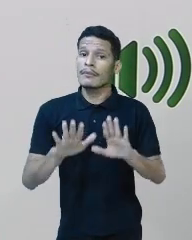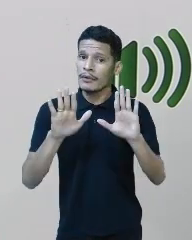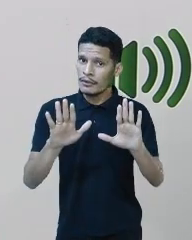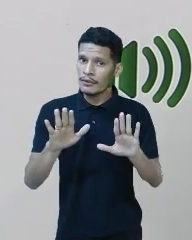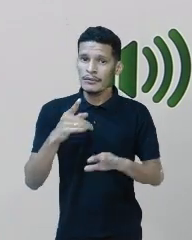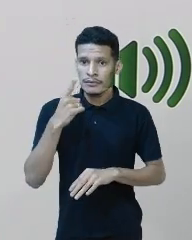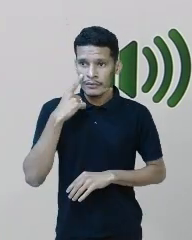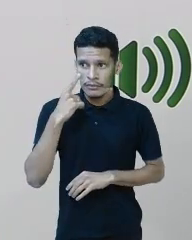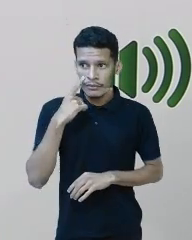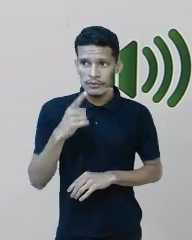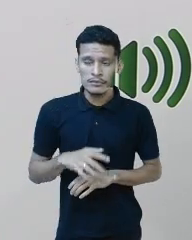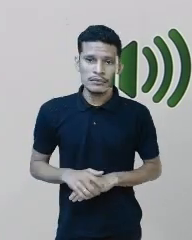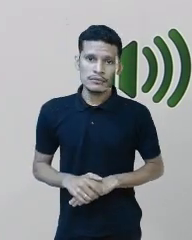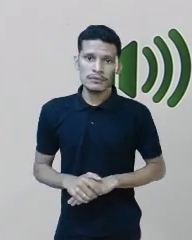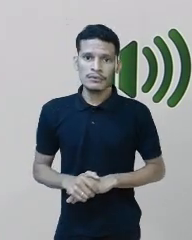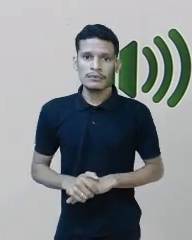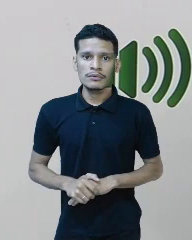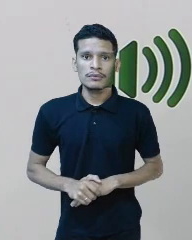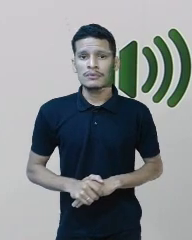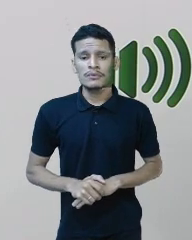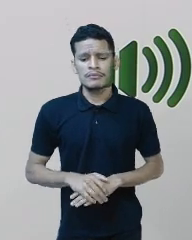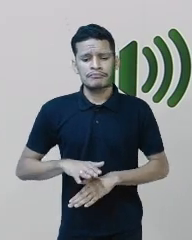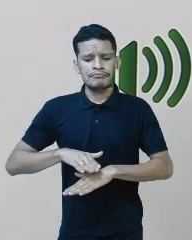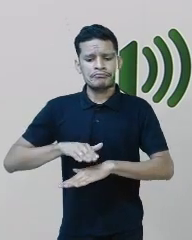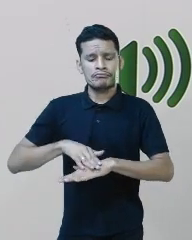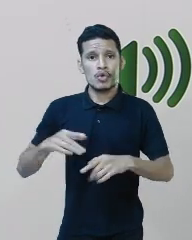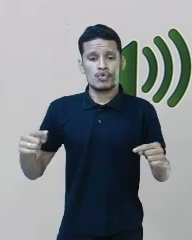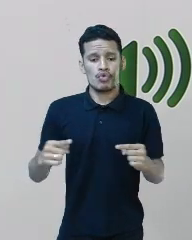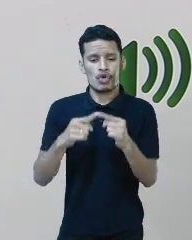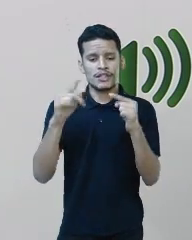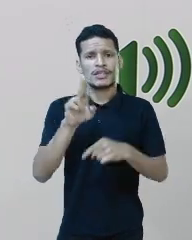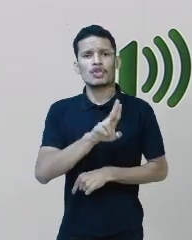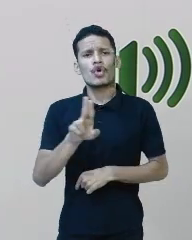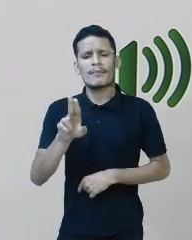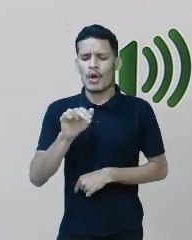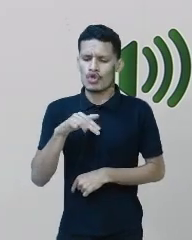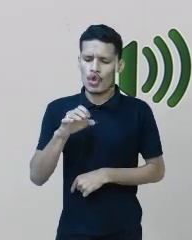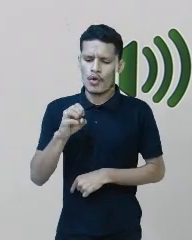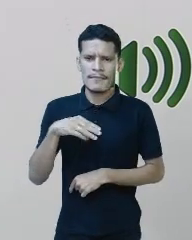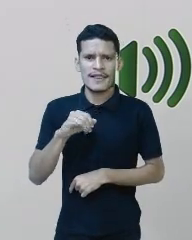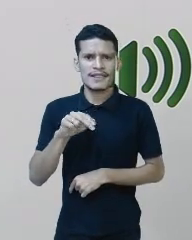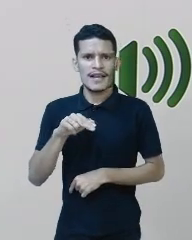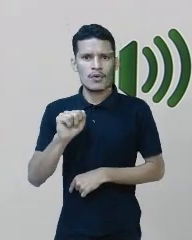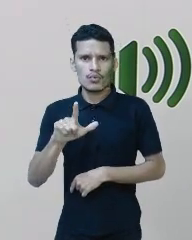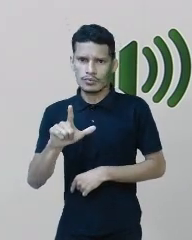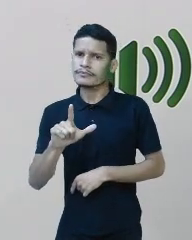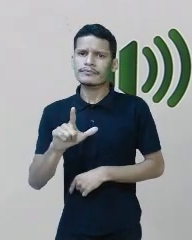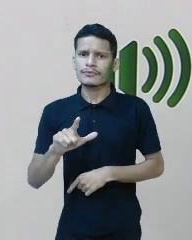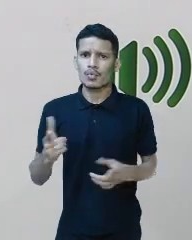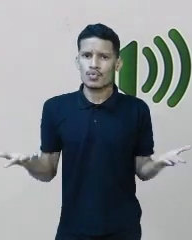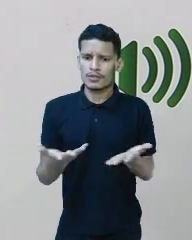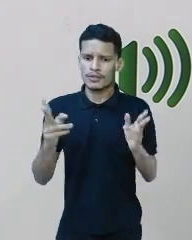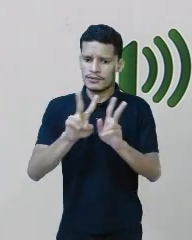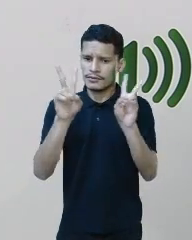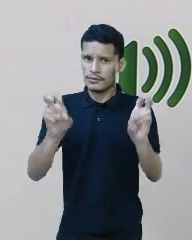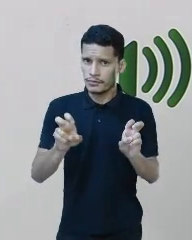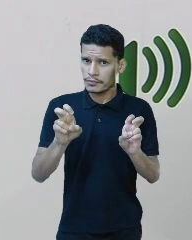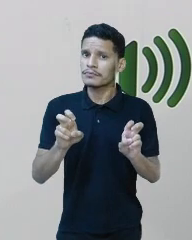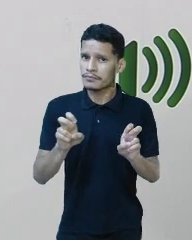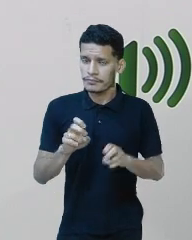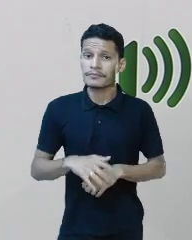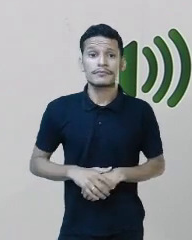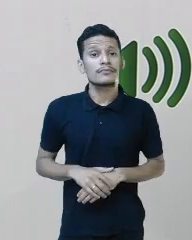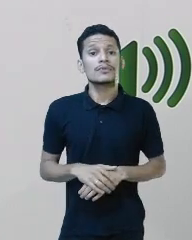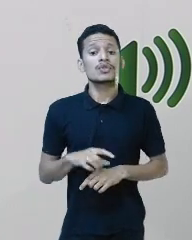Então, e quanto à concordância nominal, que é o título da nossa aula de hoje, né? O